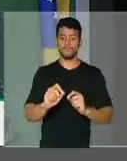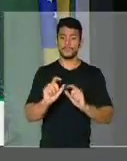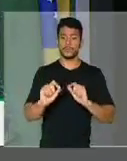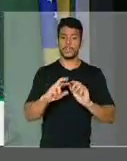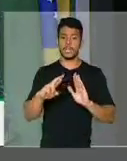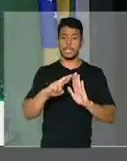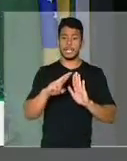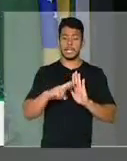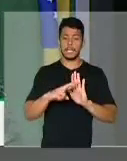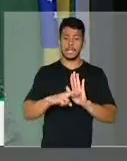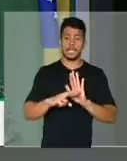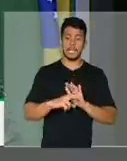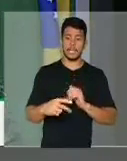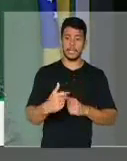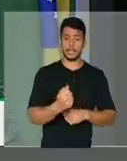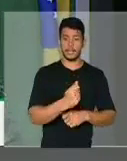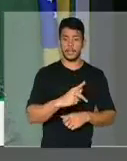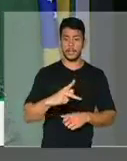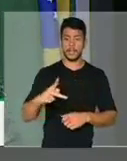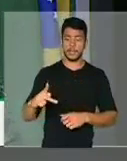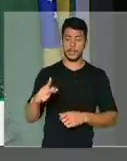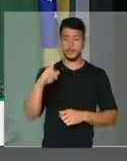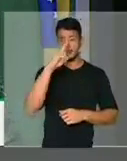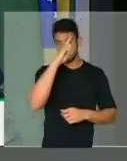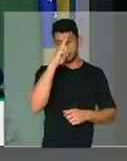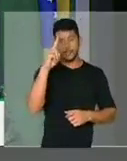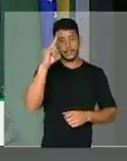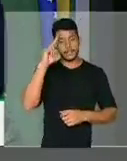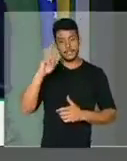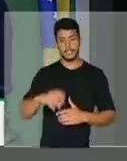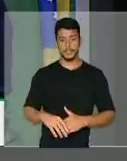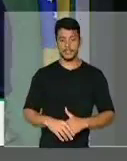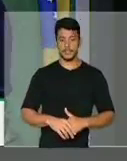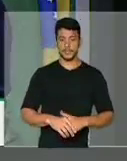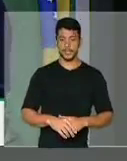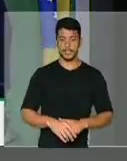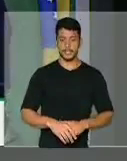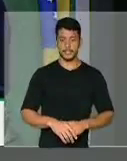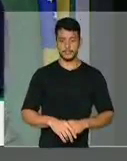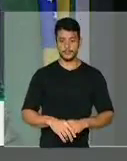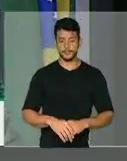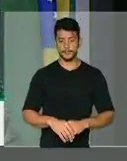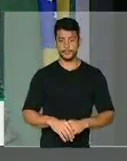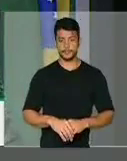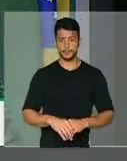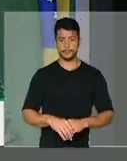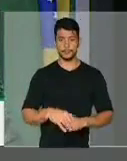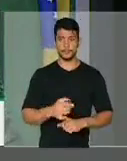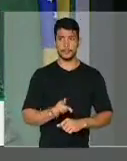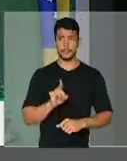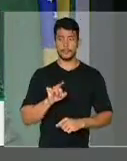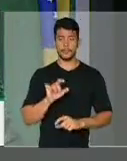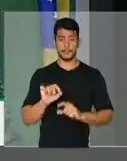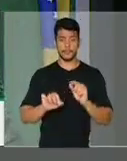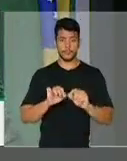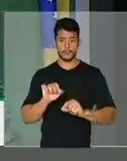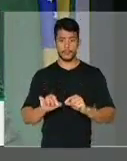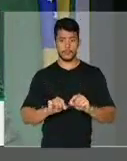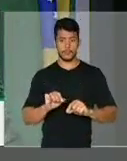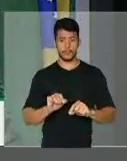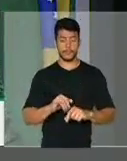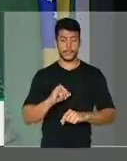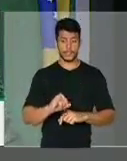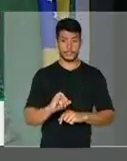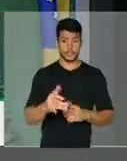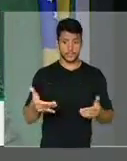regulamentação de aplicativos para o transporte individual. E esta é uma matéria que, se